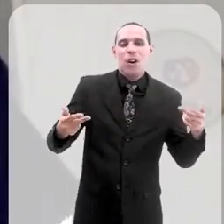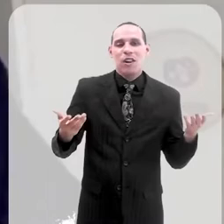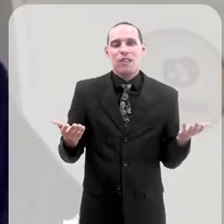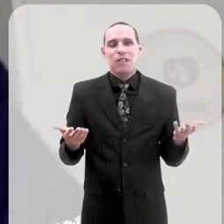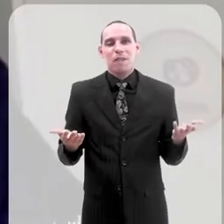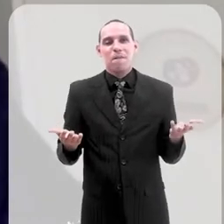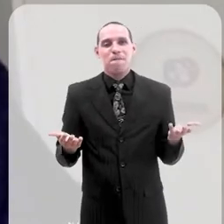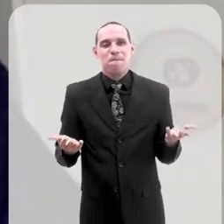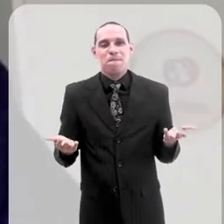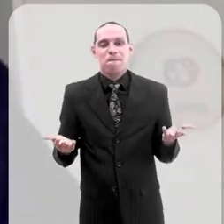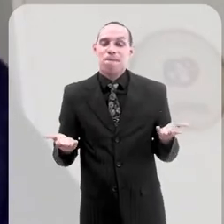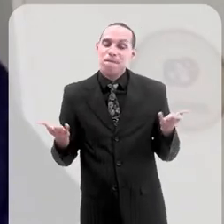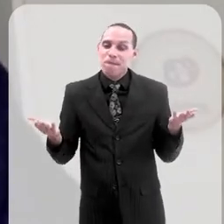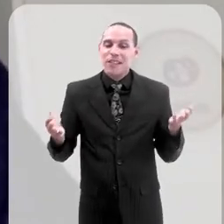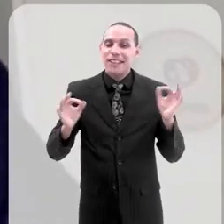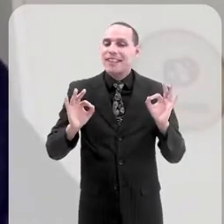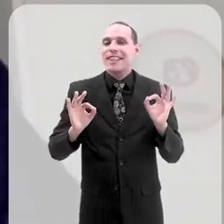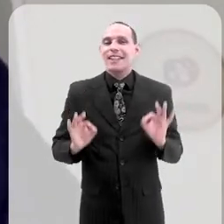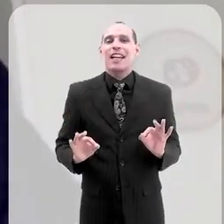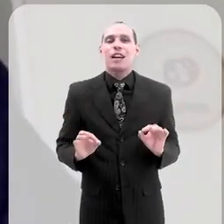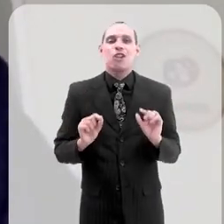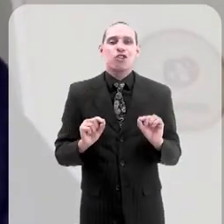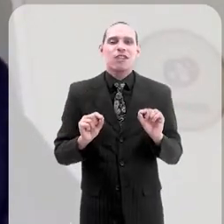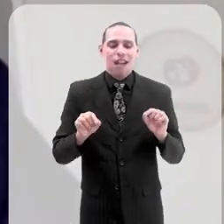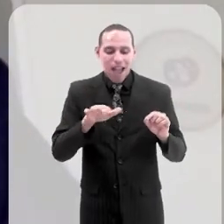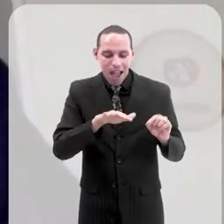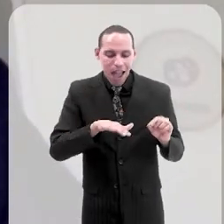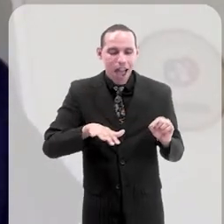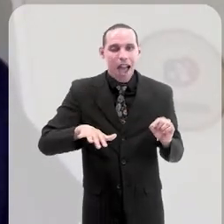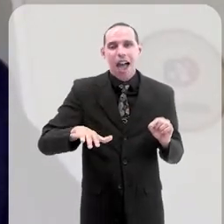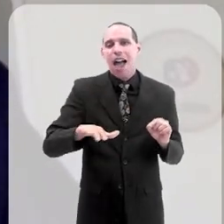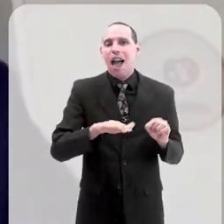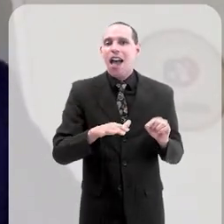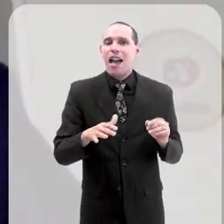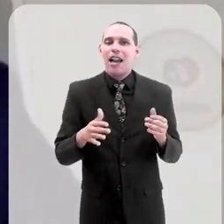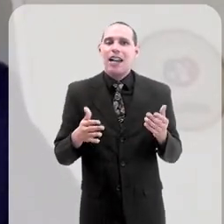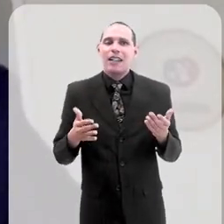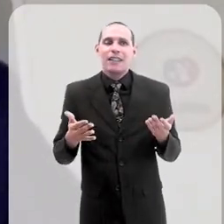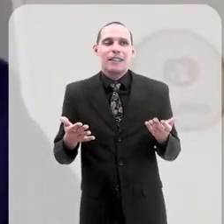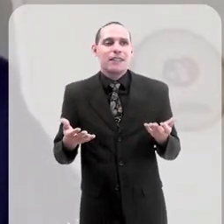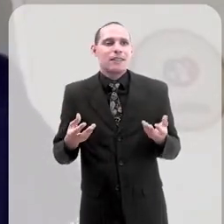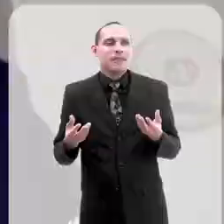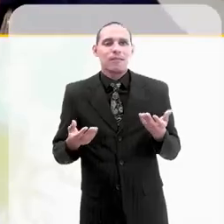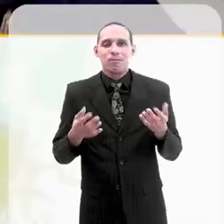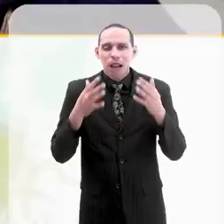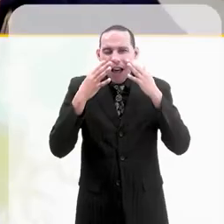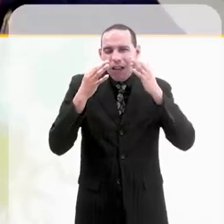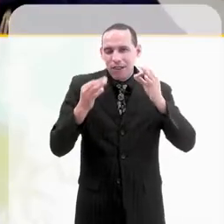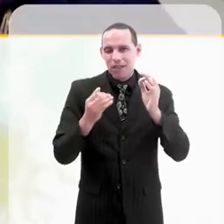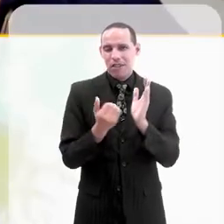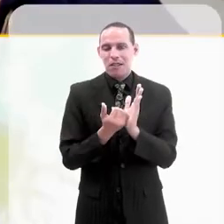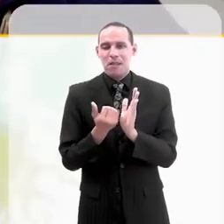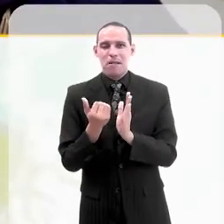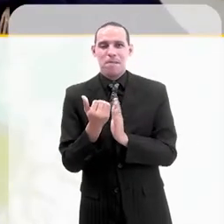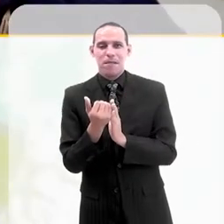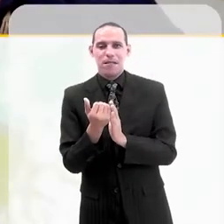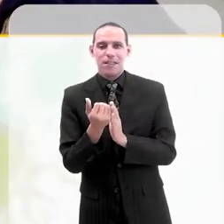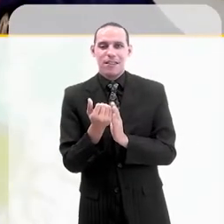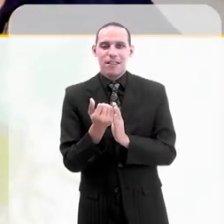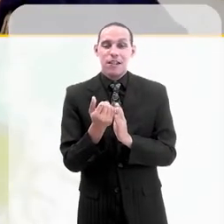com certeza, é uma área que te deixa mais atento. Mas eu ainda Mais acho que eu estou aprendendo